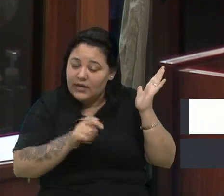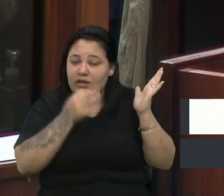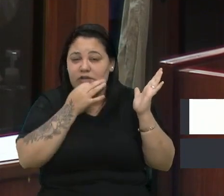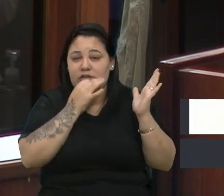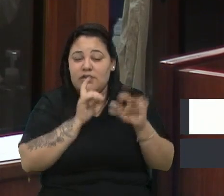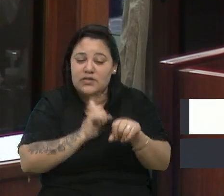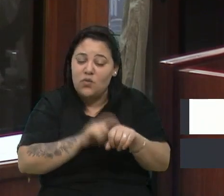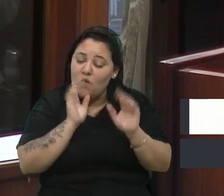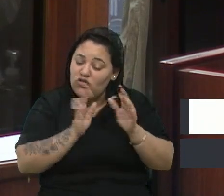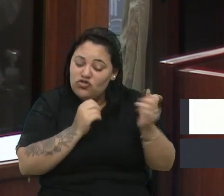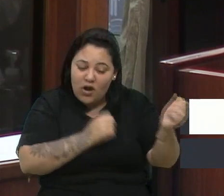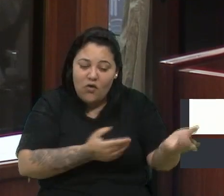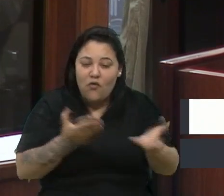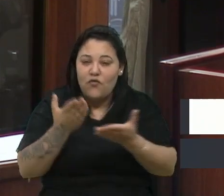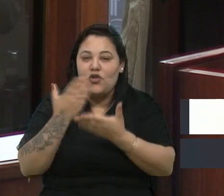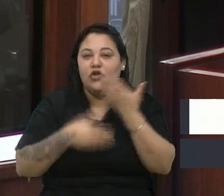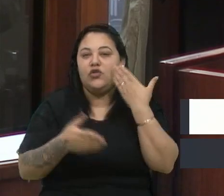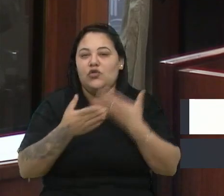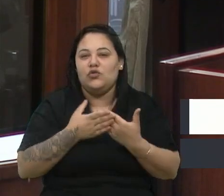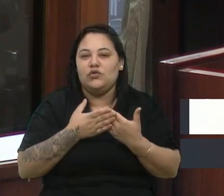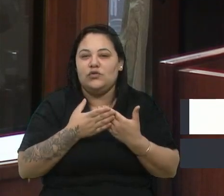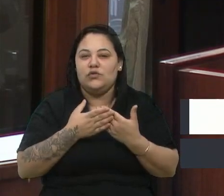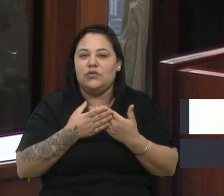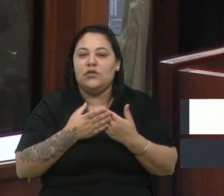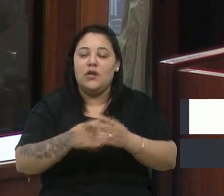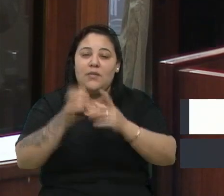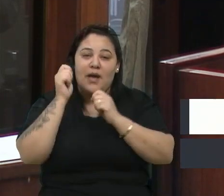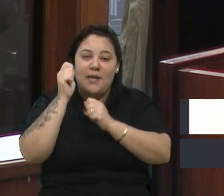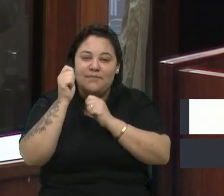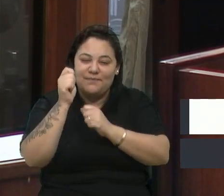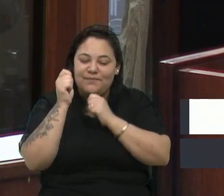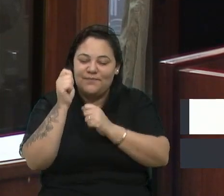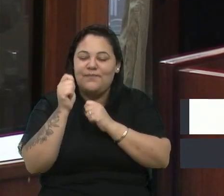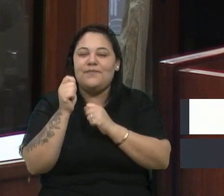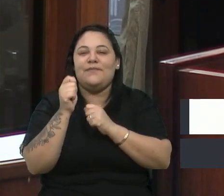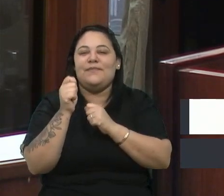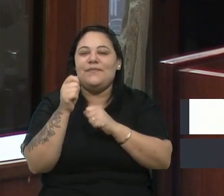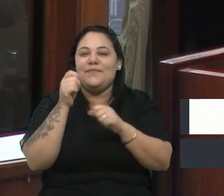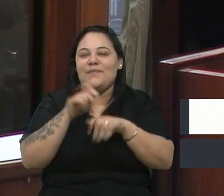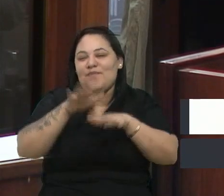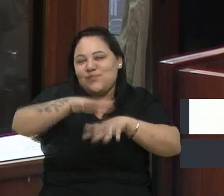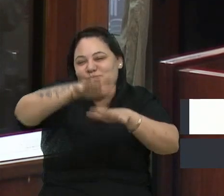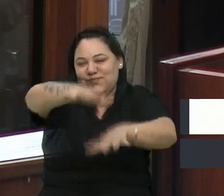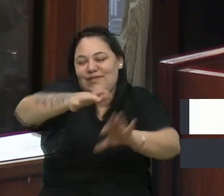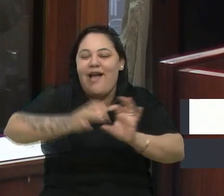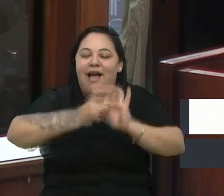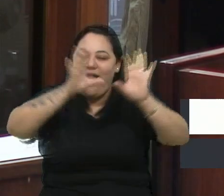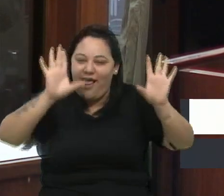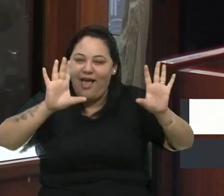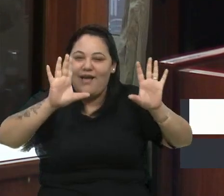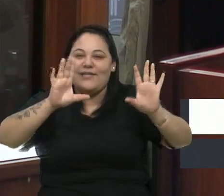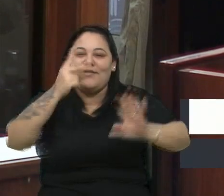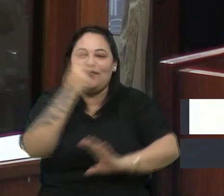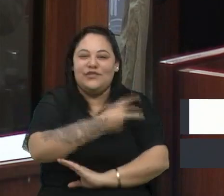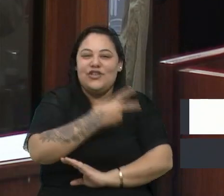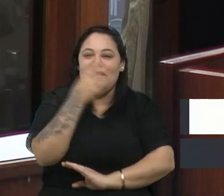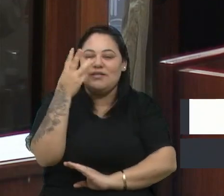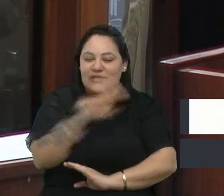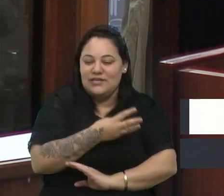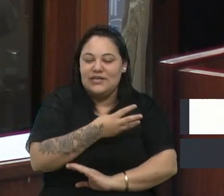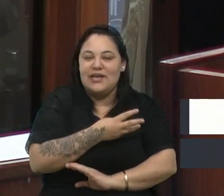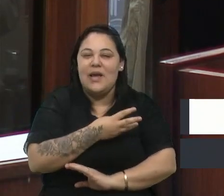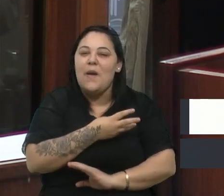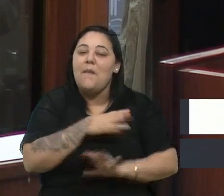já convido a todos para participarem nesse domingo, dia 23, da 23ª Parada Livre,